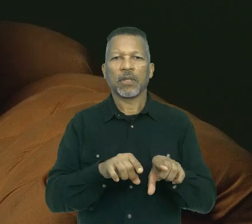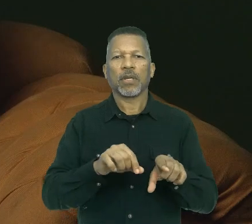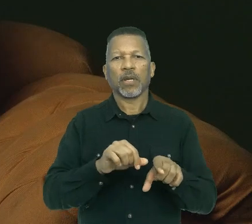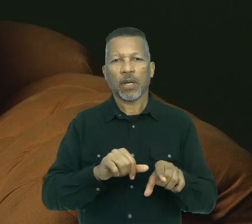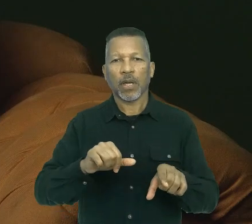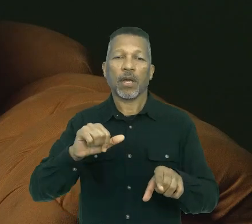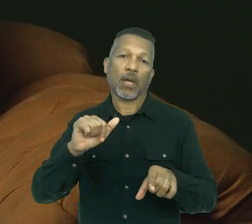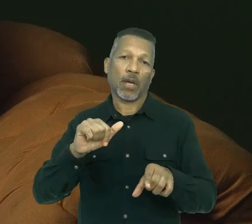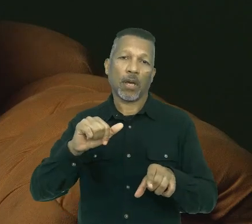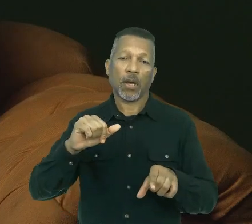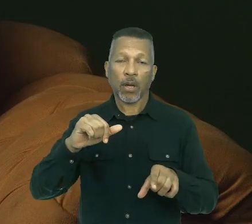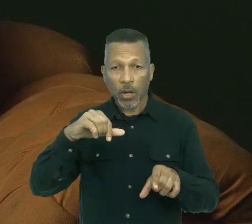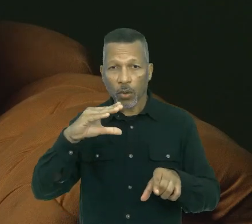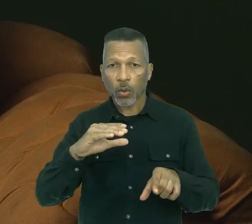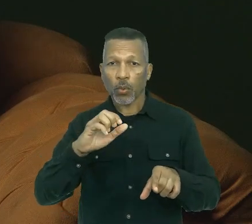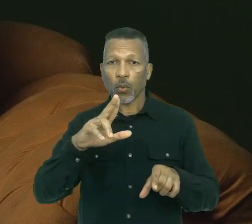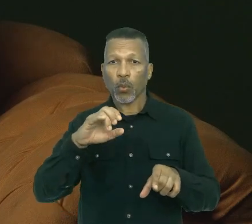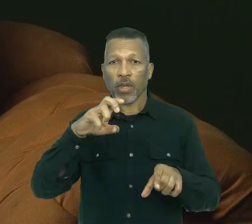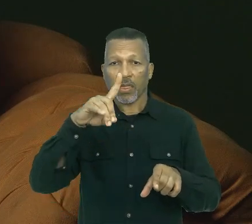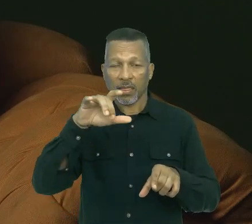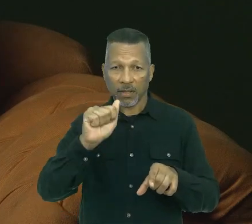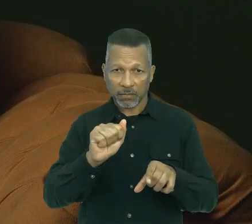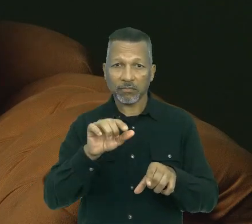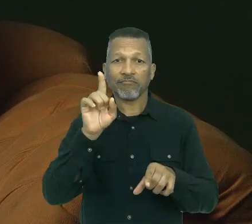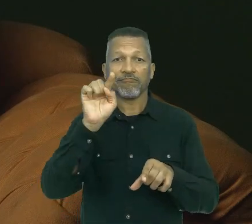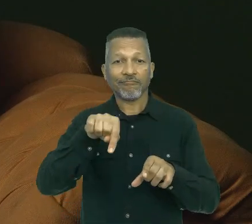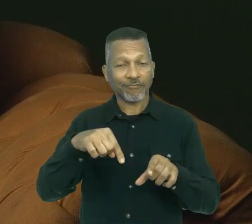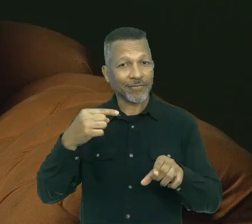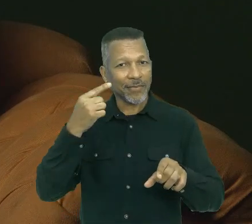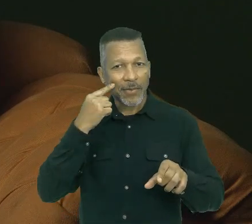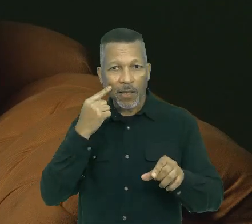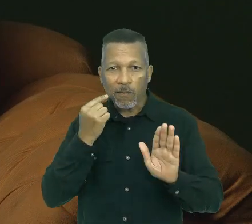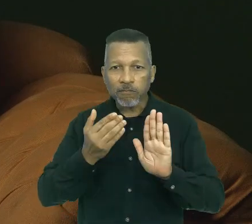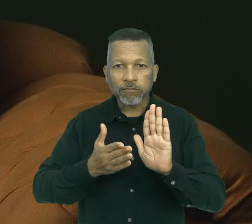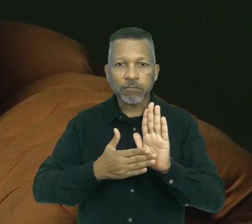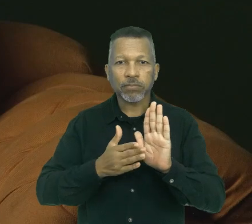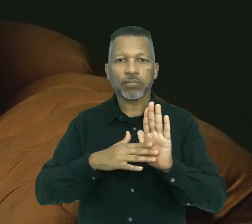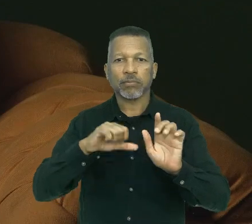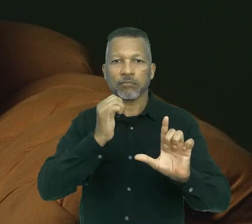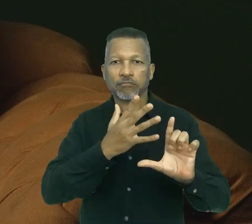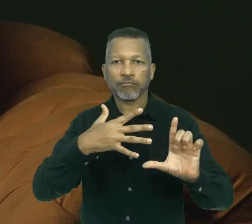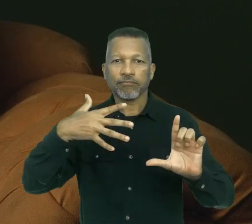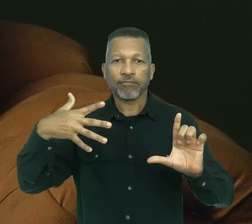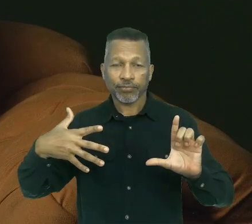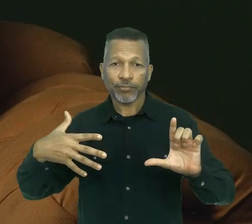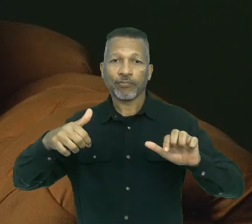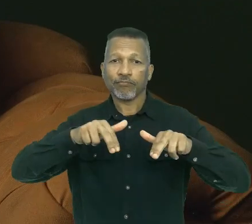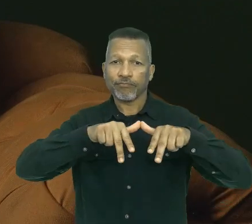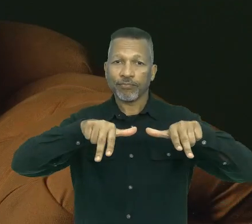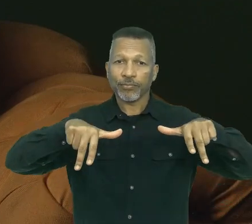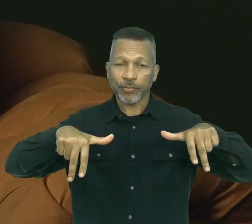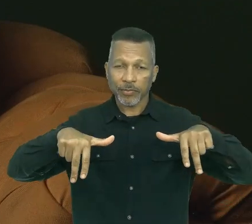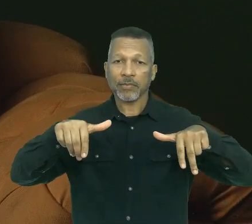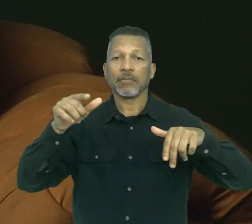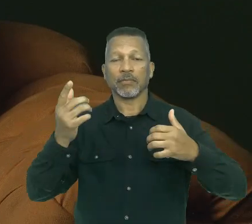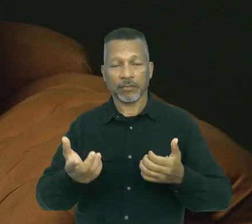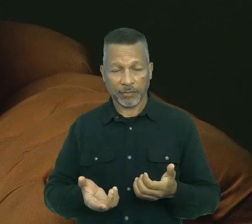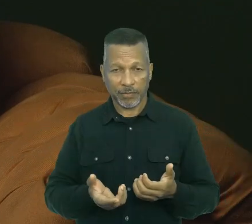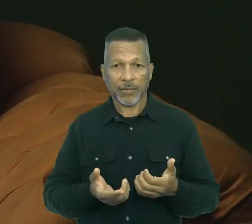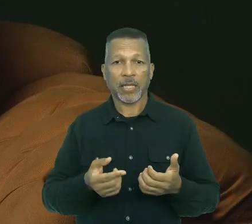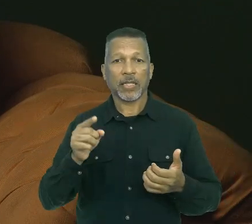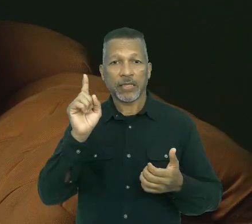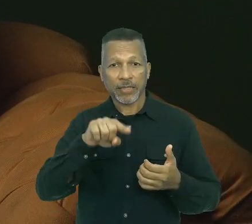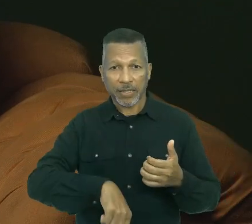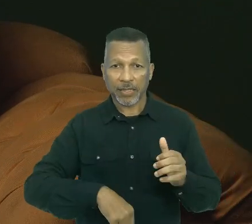é manifestação artística cultural pautada pela diversidade de gênero. É um evento de cultura LGBT que está na